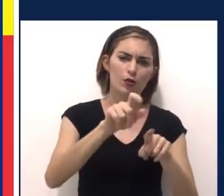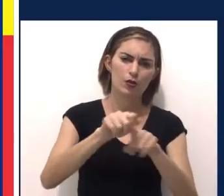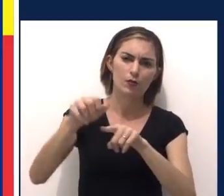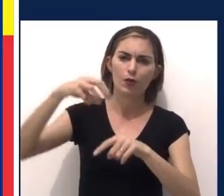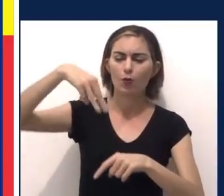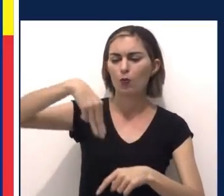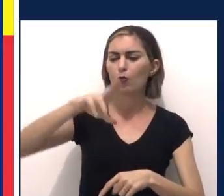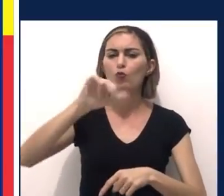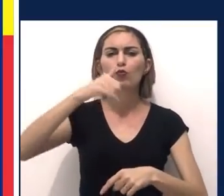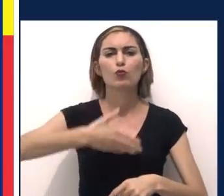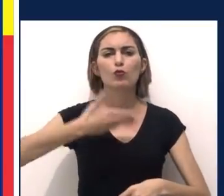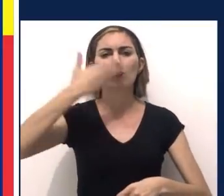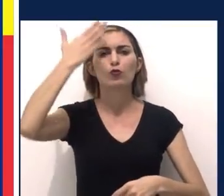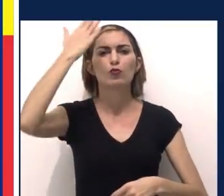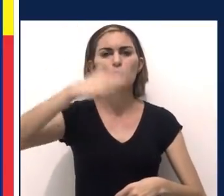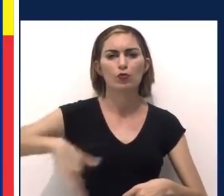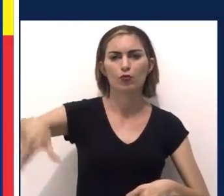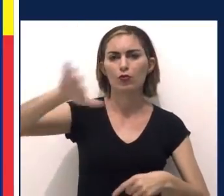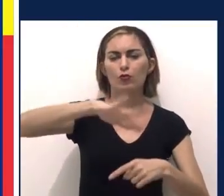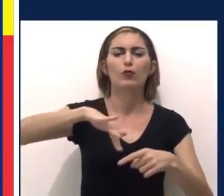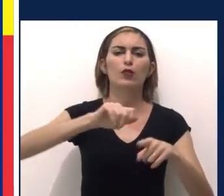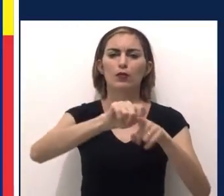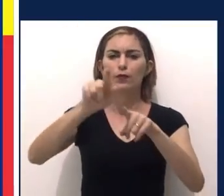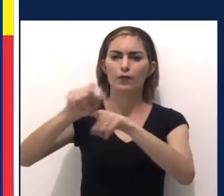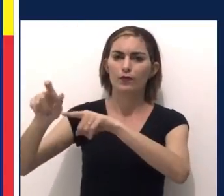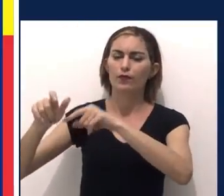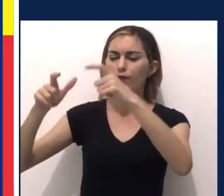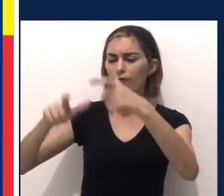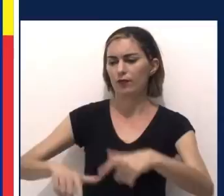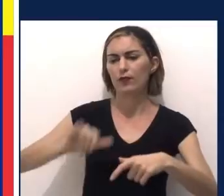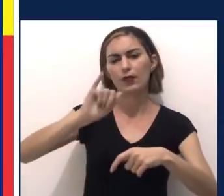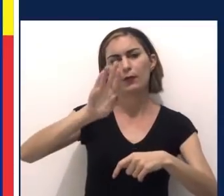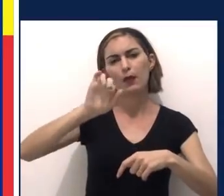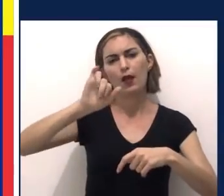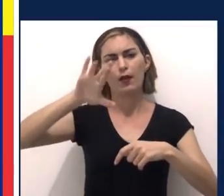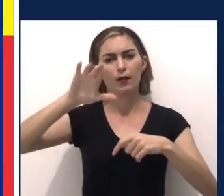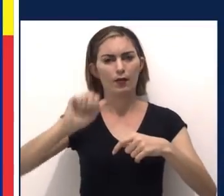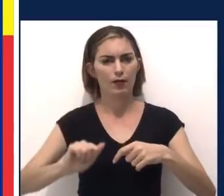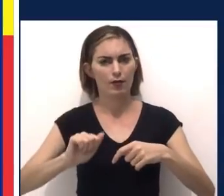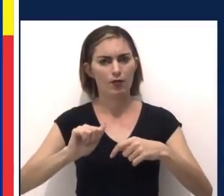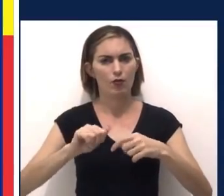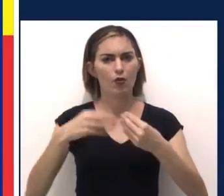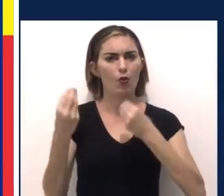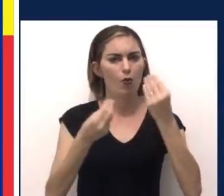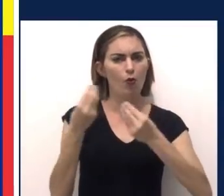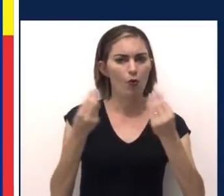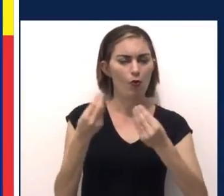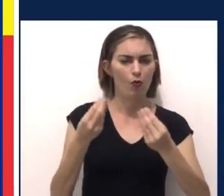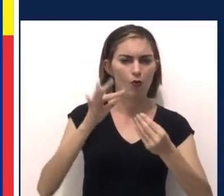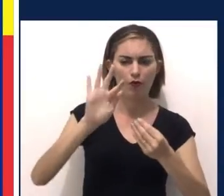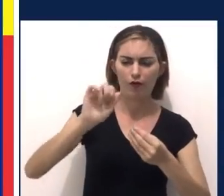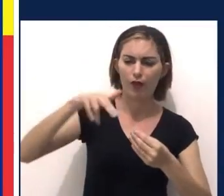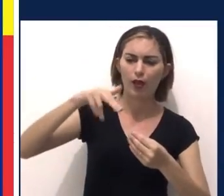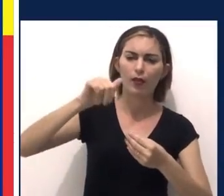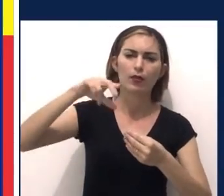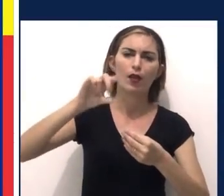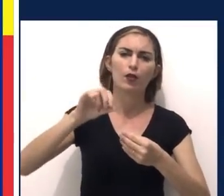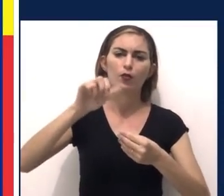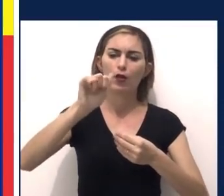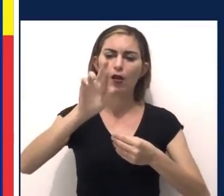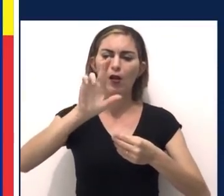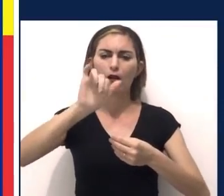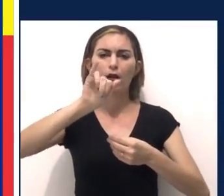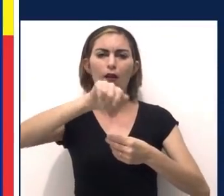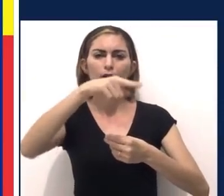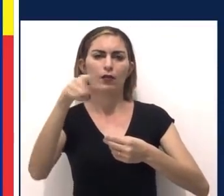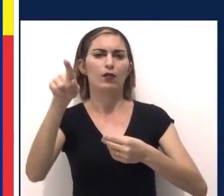expulsão dos muçulmanos e da península de quê? Ibérica. Por Fernando de